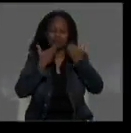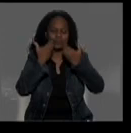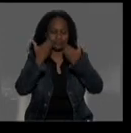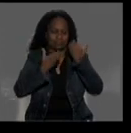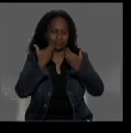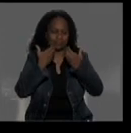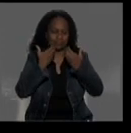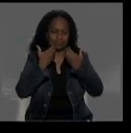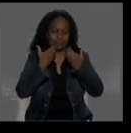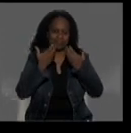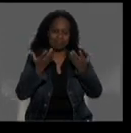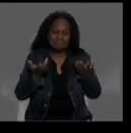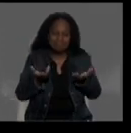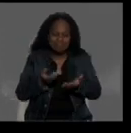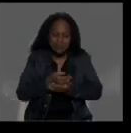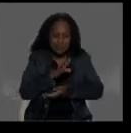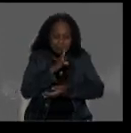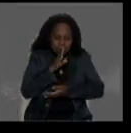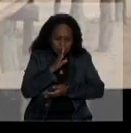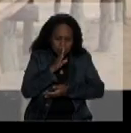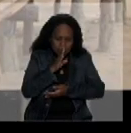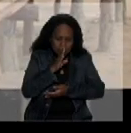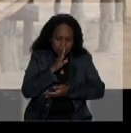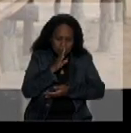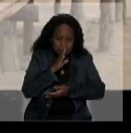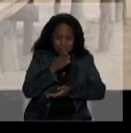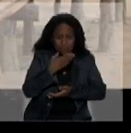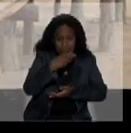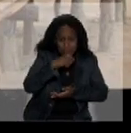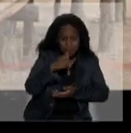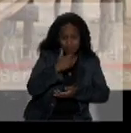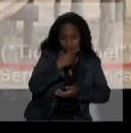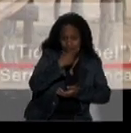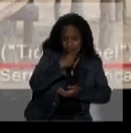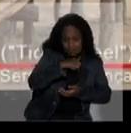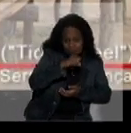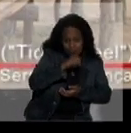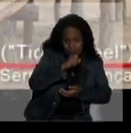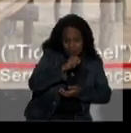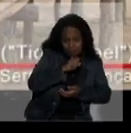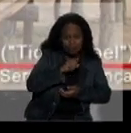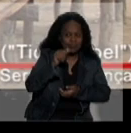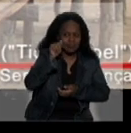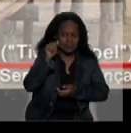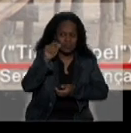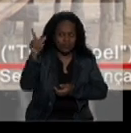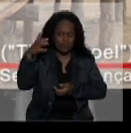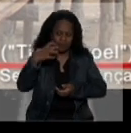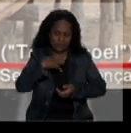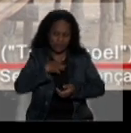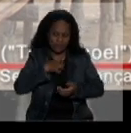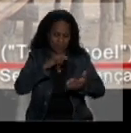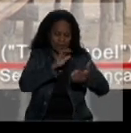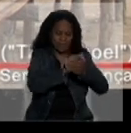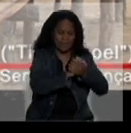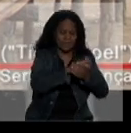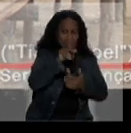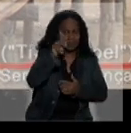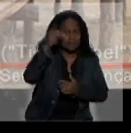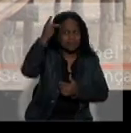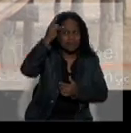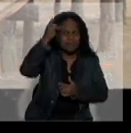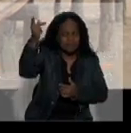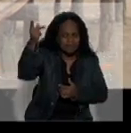denunciar que aqui era a fazenda do quilombo. Meu avô veio da África e minha avó veio da Bahia,